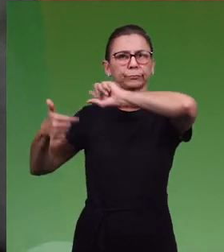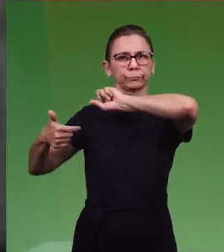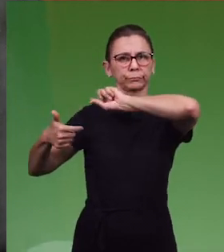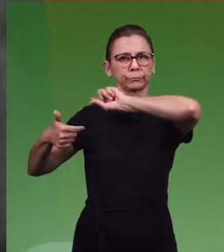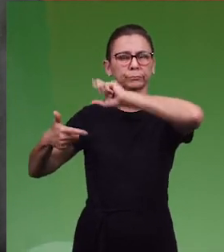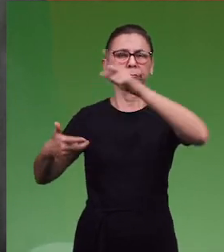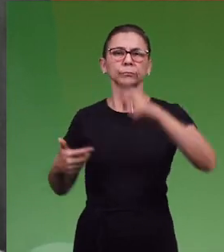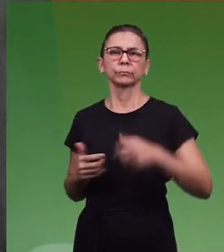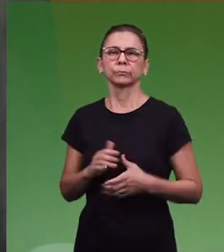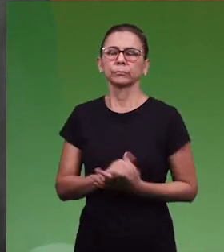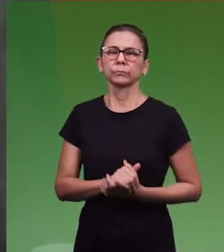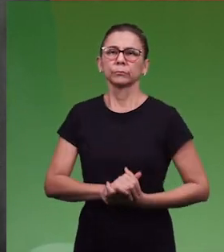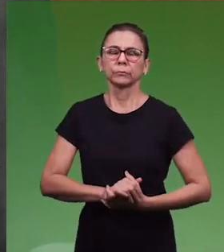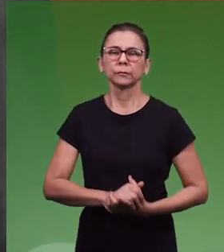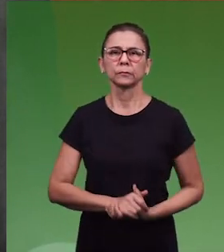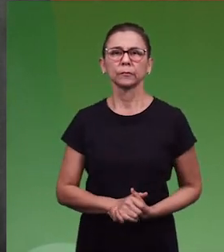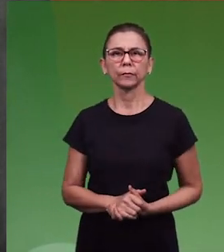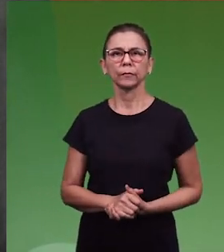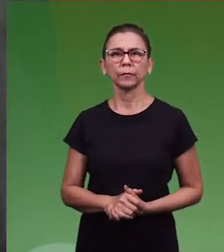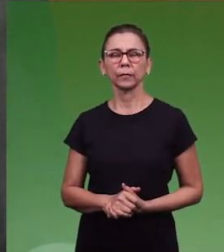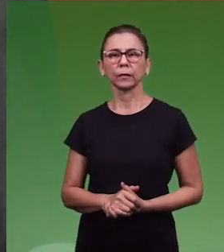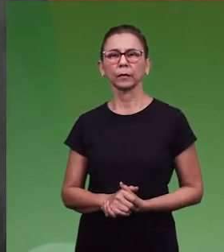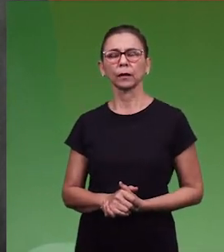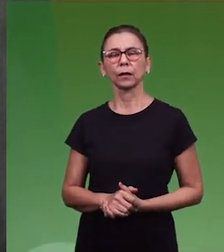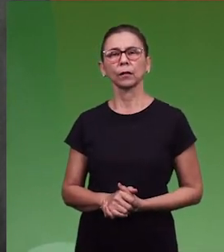Cheguei a mencionar,